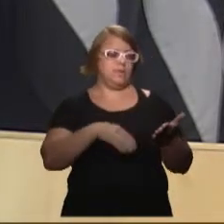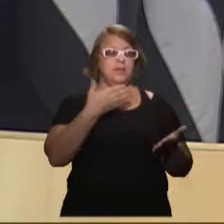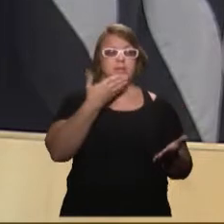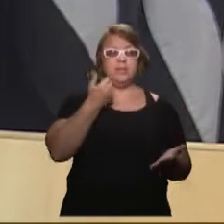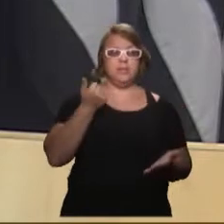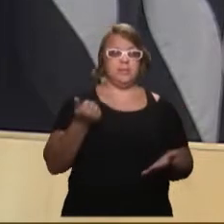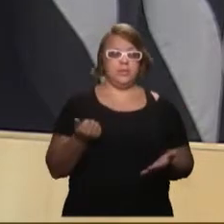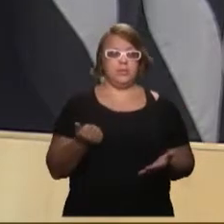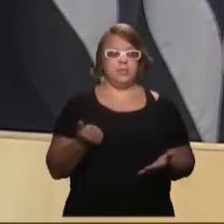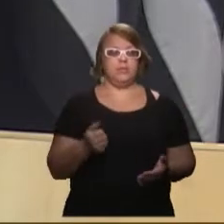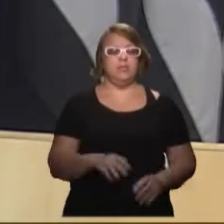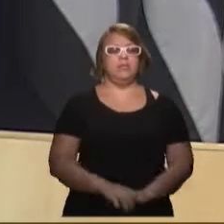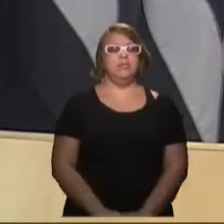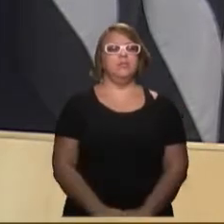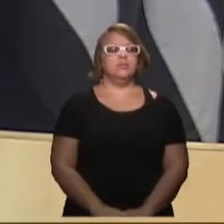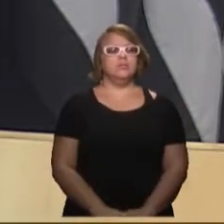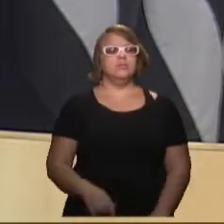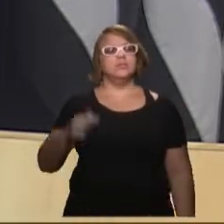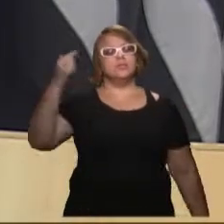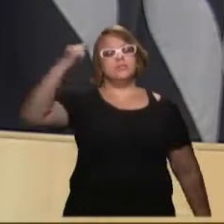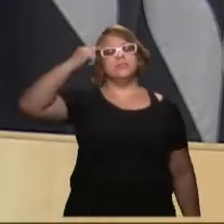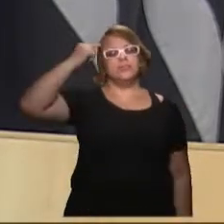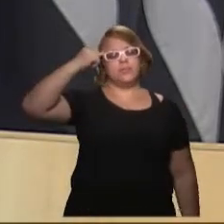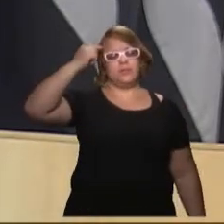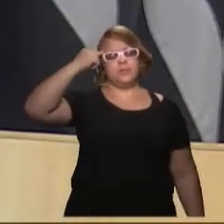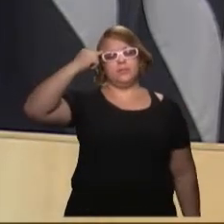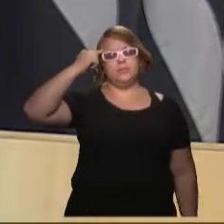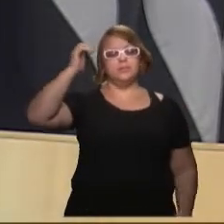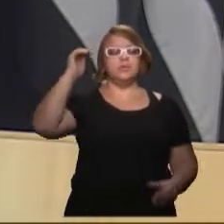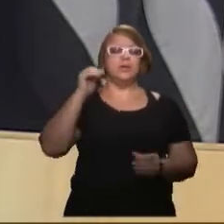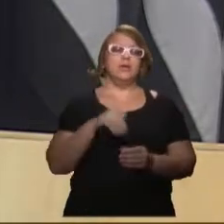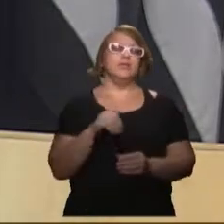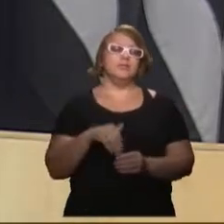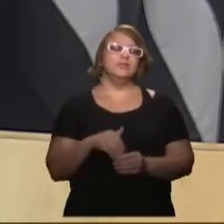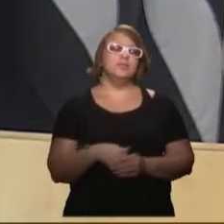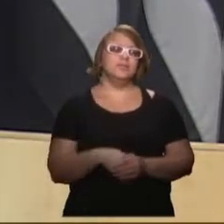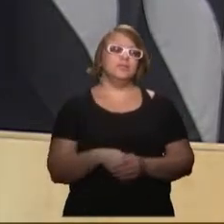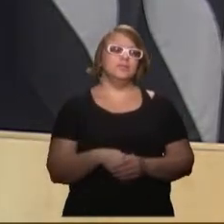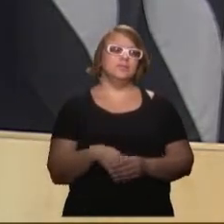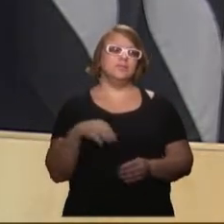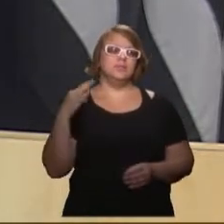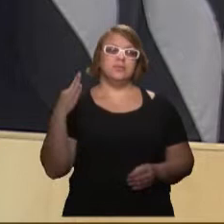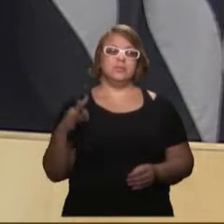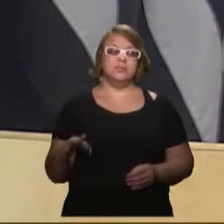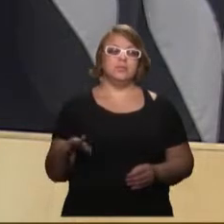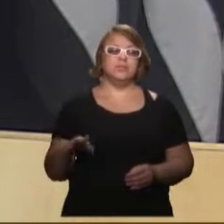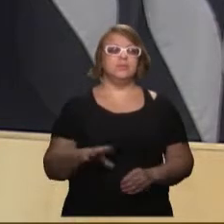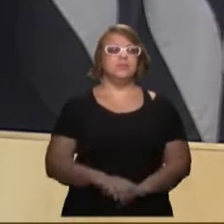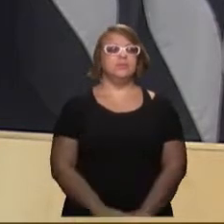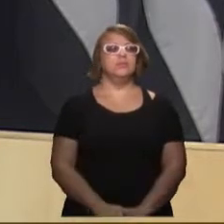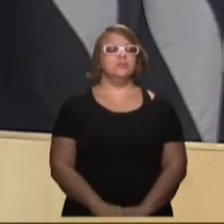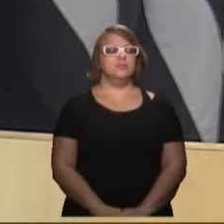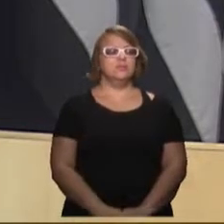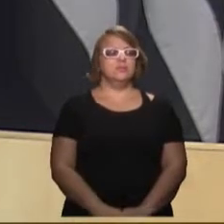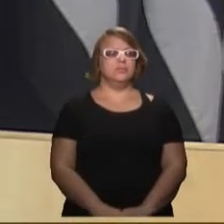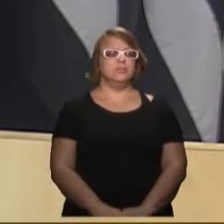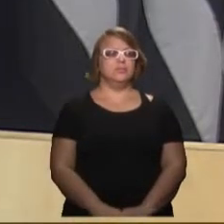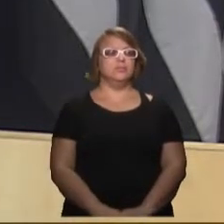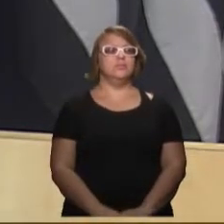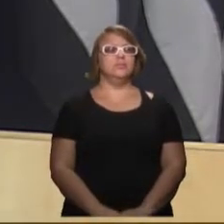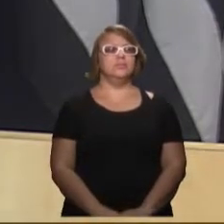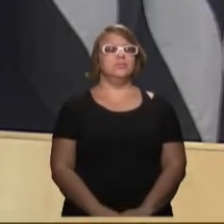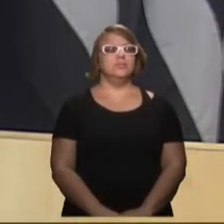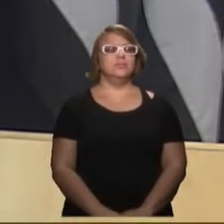das comissões para que eu possa mesmo, na hora de votar, ter um voto que tenha tido a oportunidade